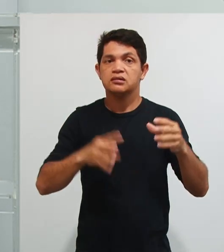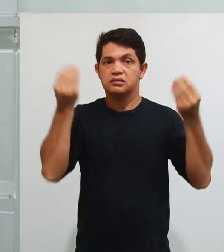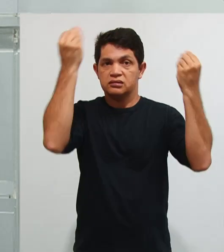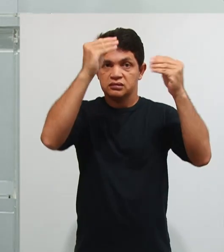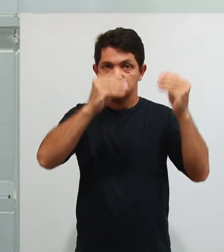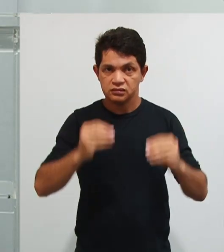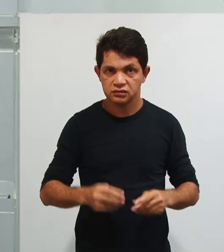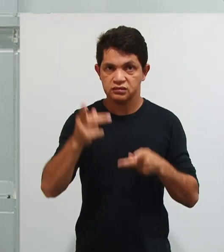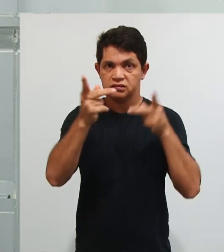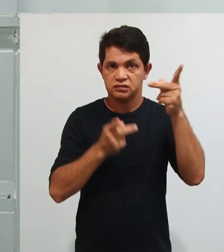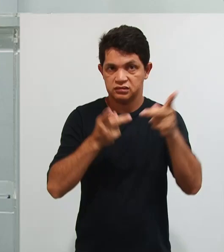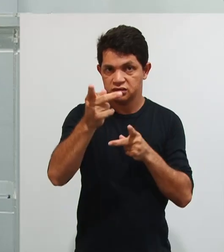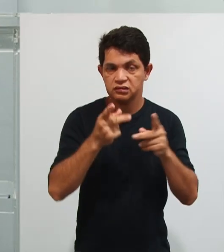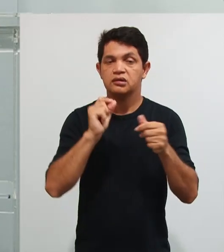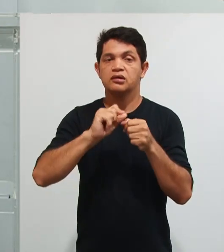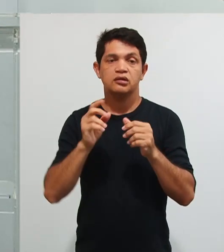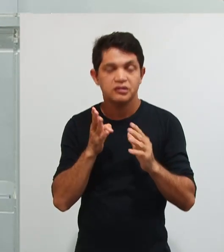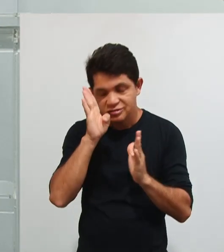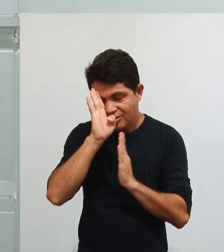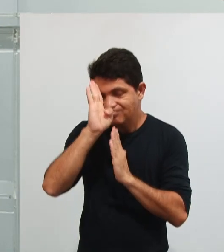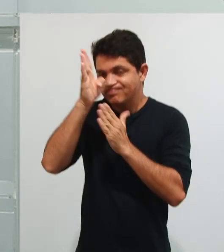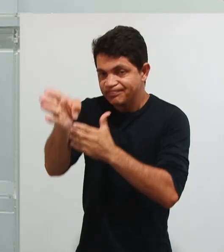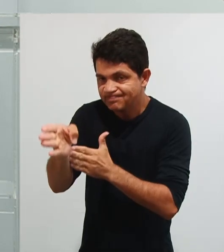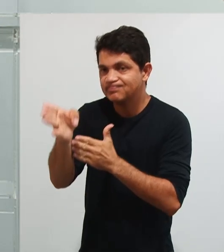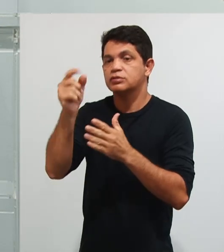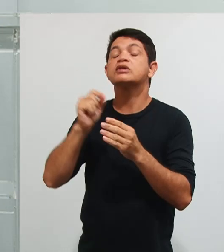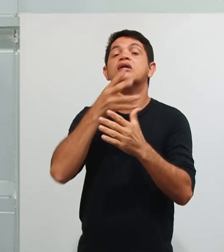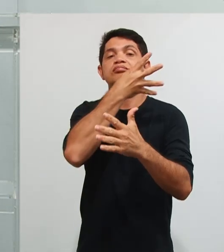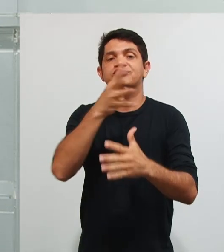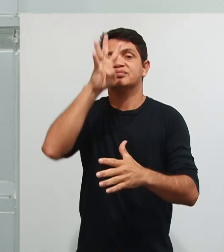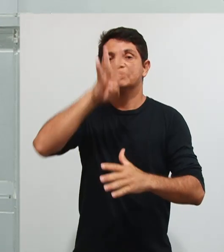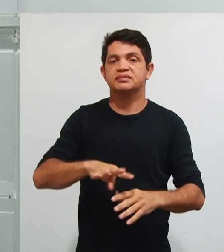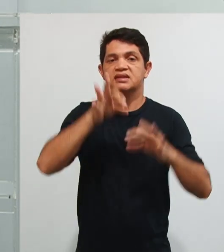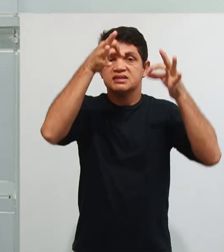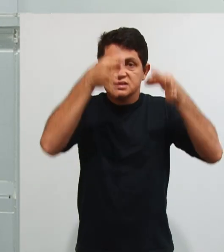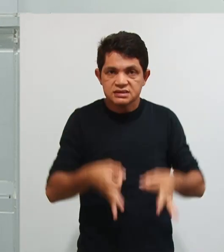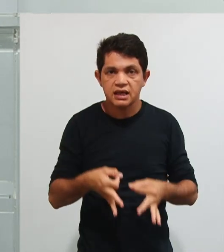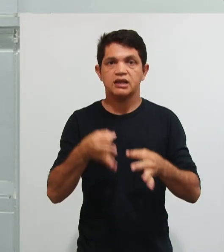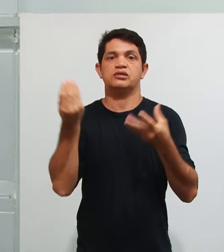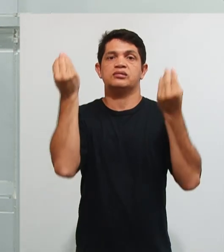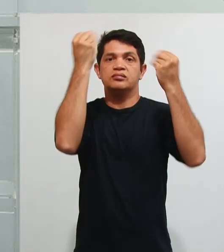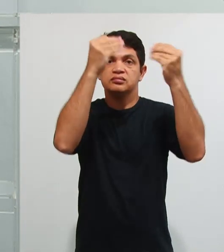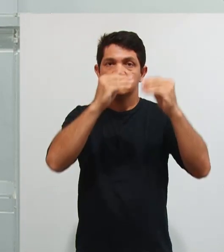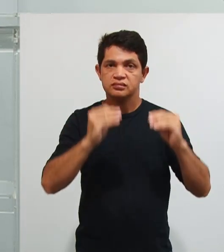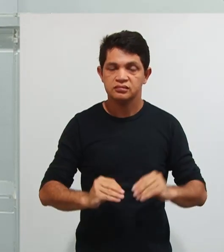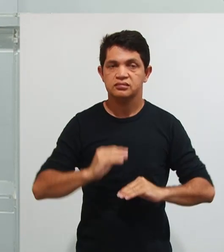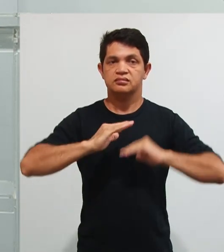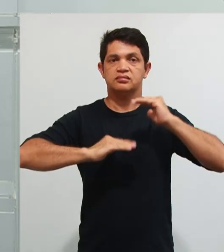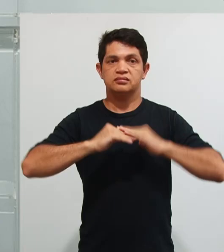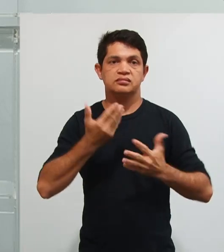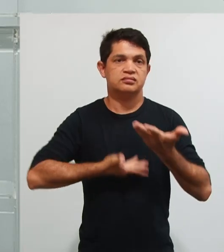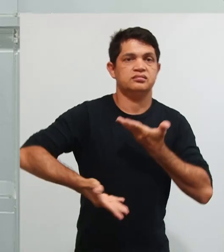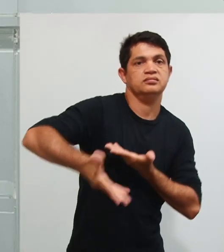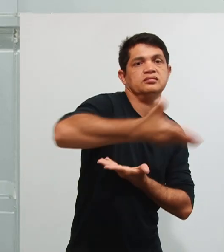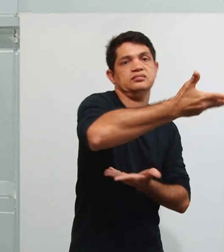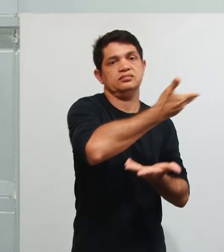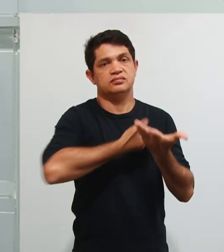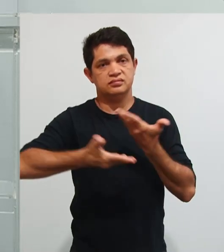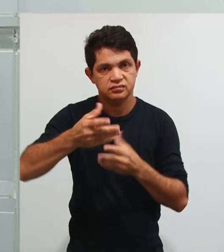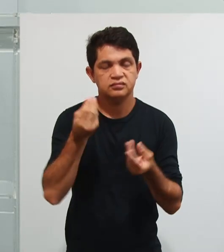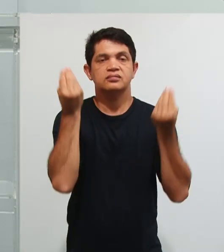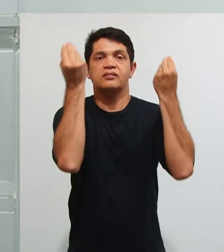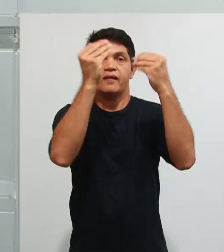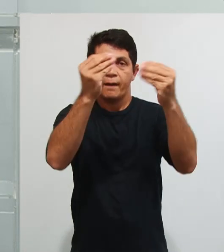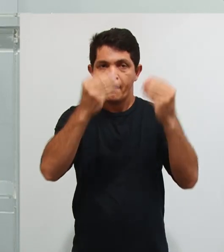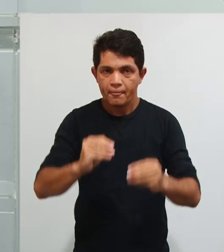ele está para direcionar. Aqui, muito simples, coloco para você que o planejamento é o